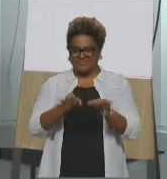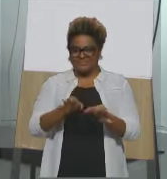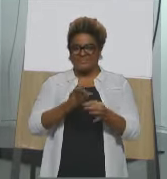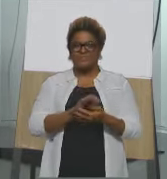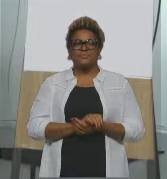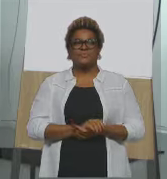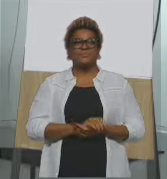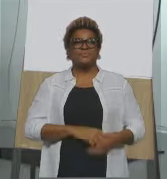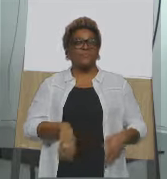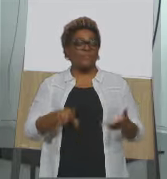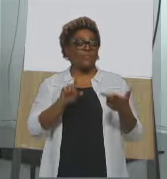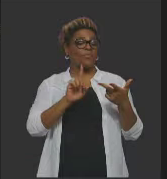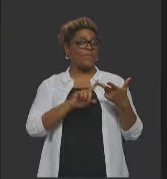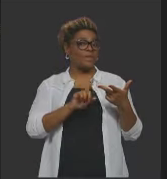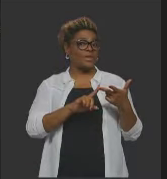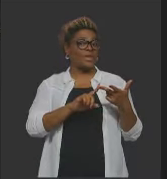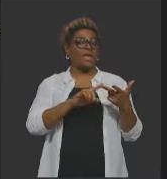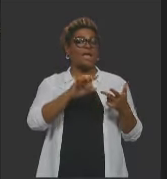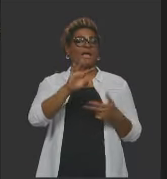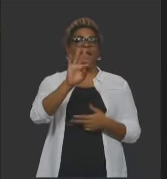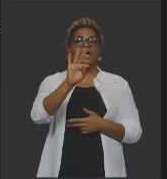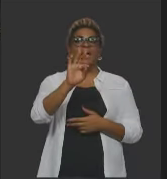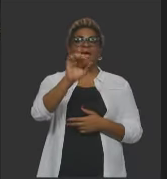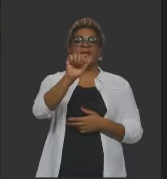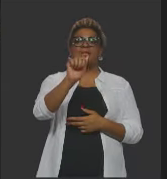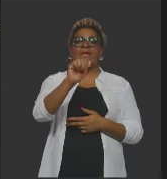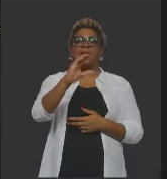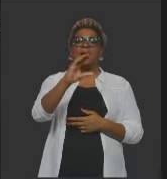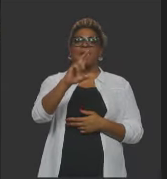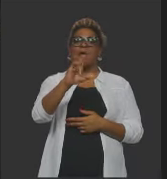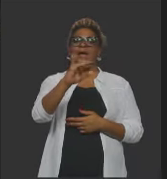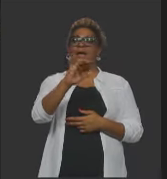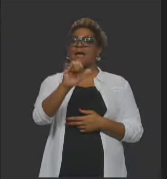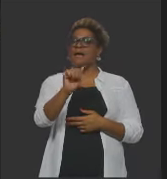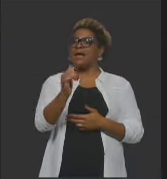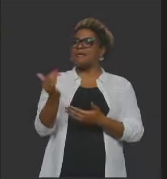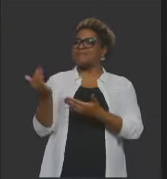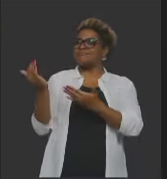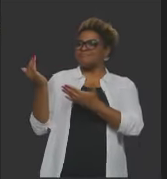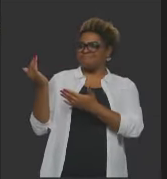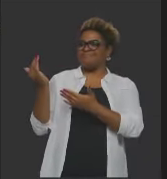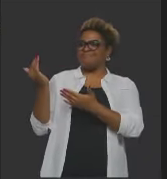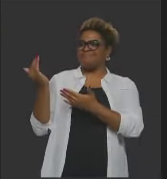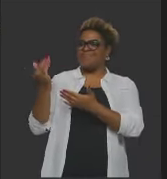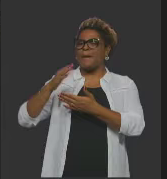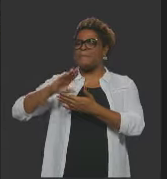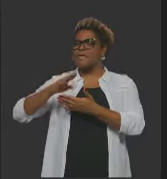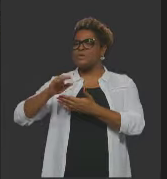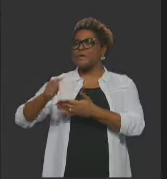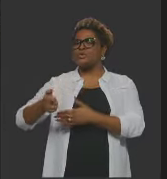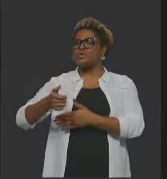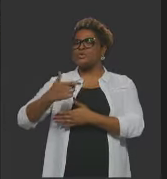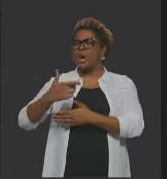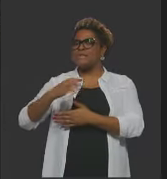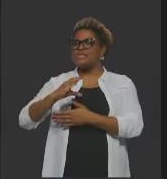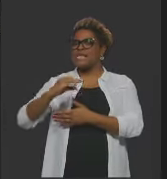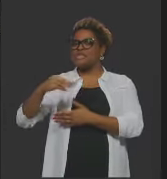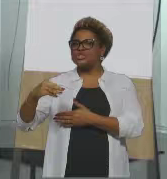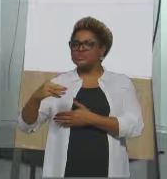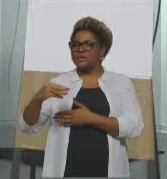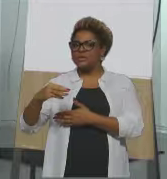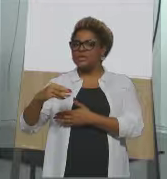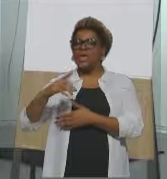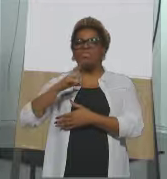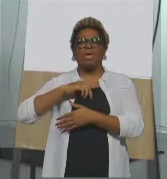traqueia é esse tubo, né, mais ou menos uns 12 centímetros de comprimento, vários anéis cartilaginosos. Ela mantém aberta.